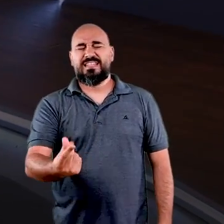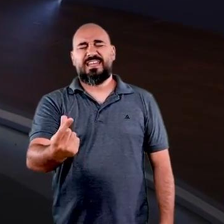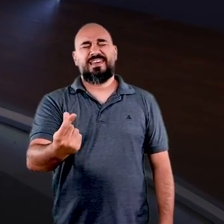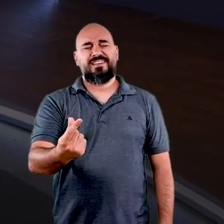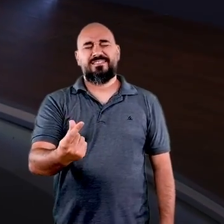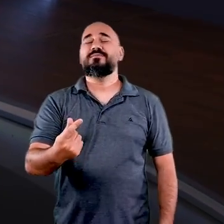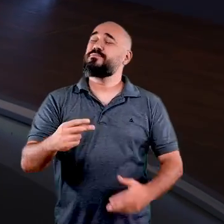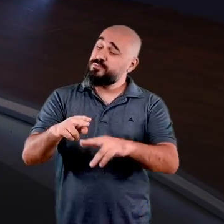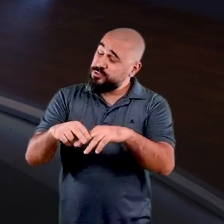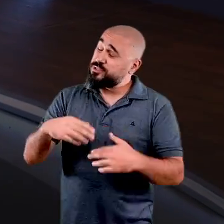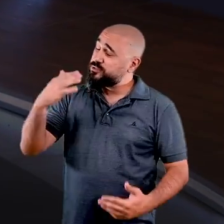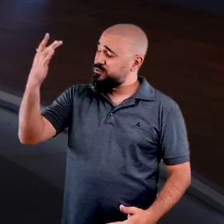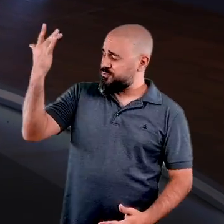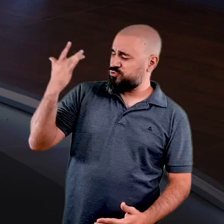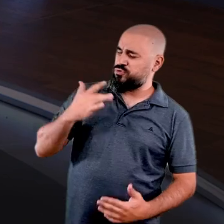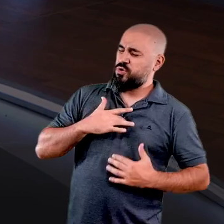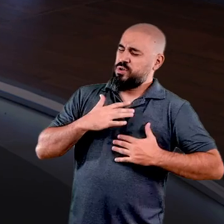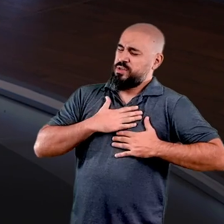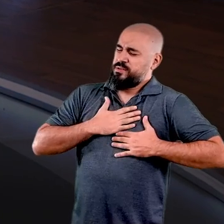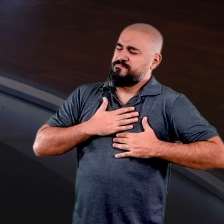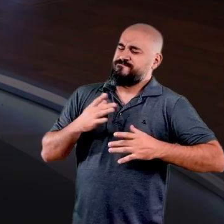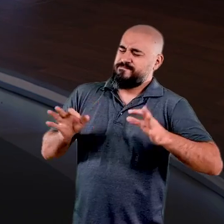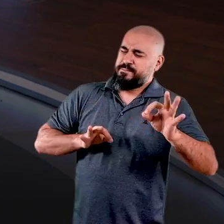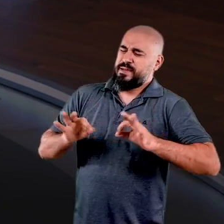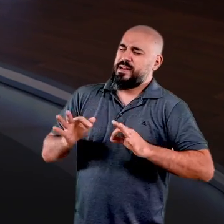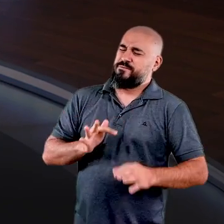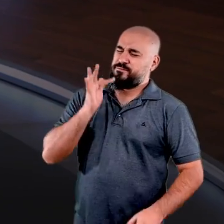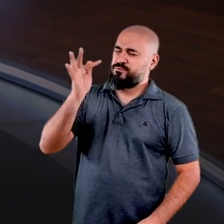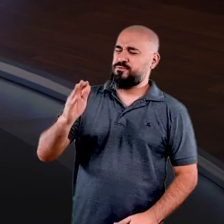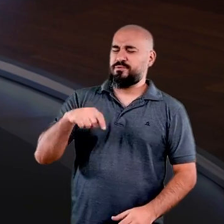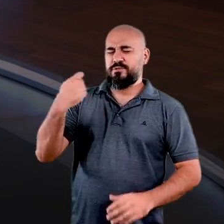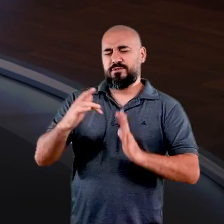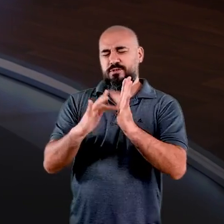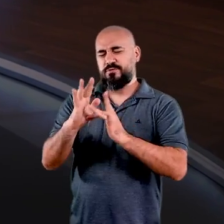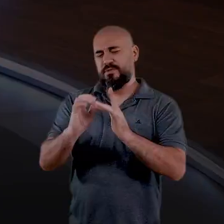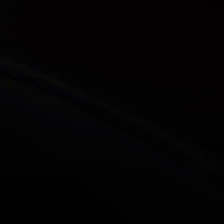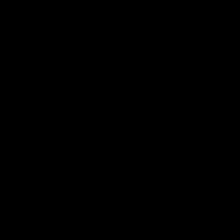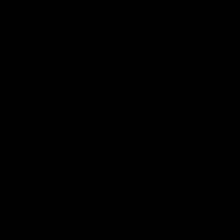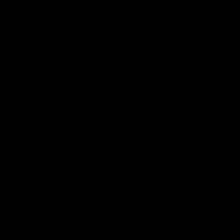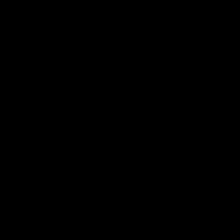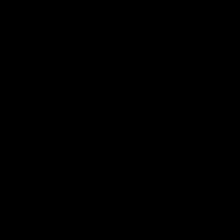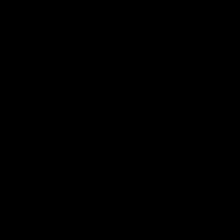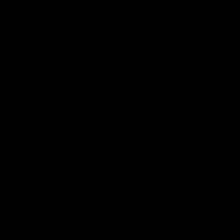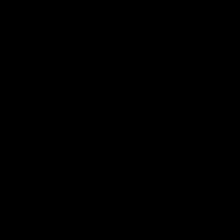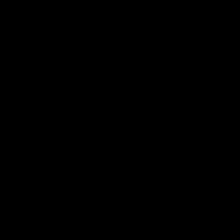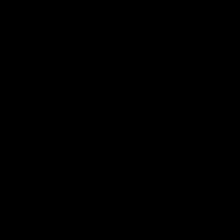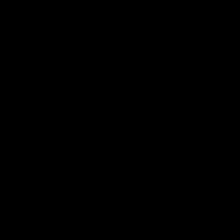Por isso, toca em nosso coração e nos prepara para isso, em nome de Jesus. Amém.